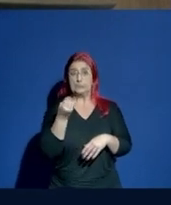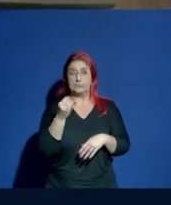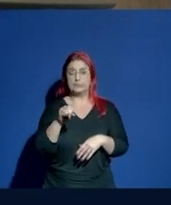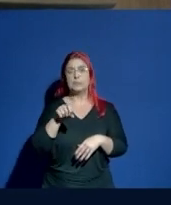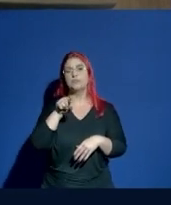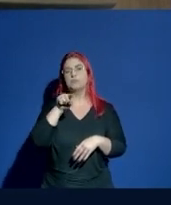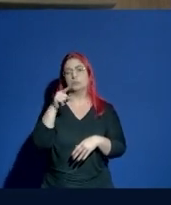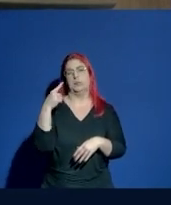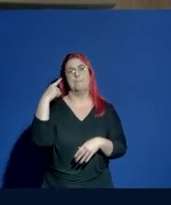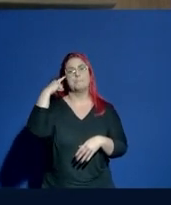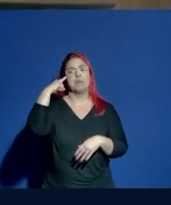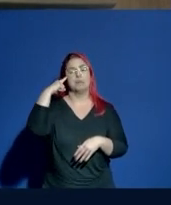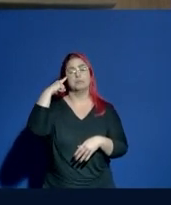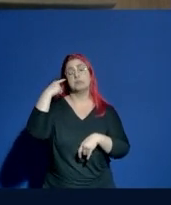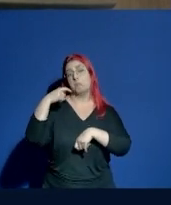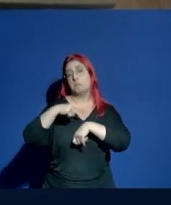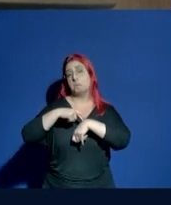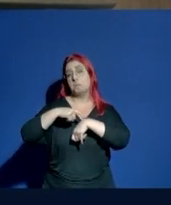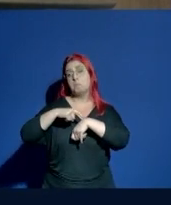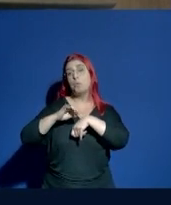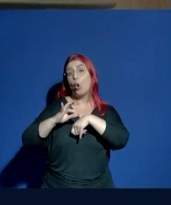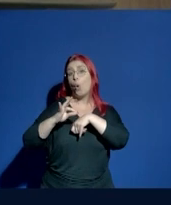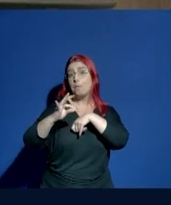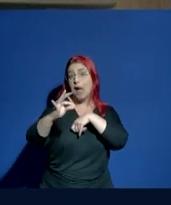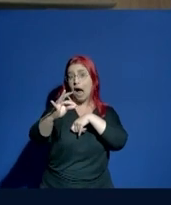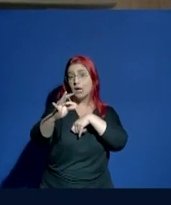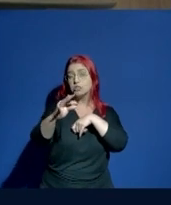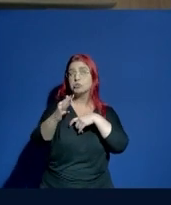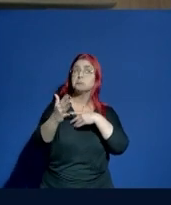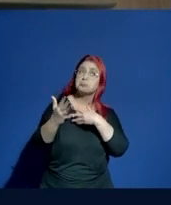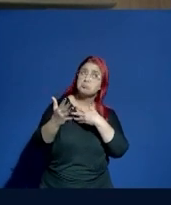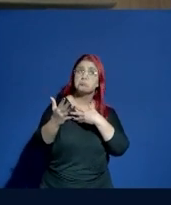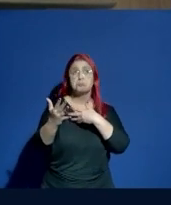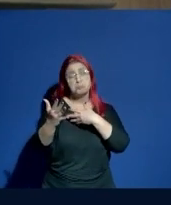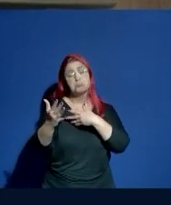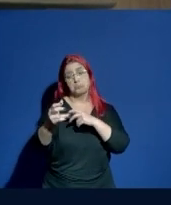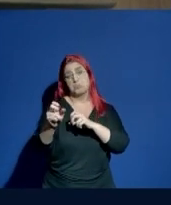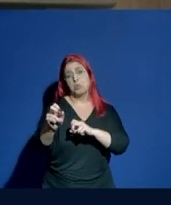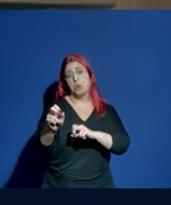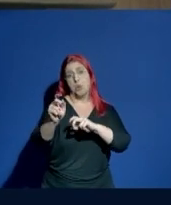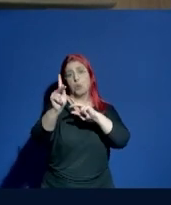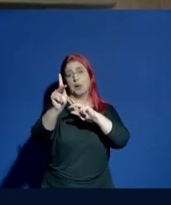de perspectiva de longo prazo, eu acho que nós temos tudo para